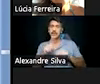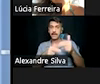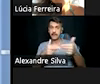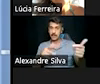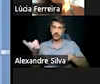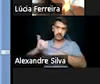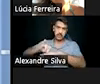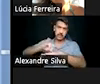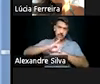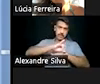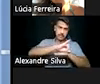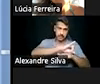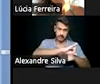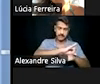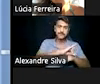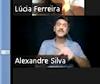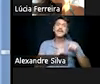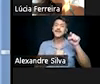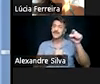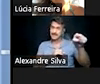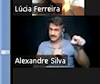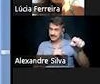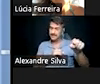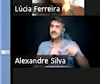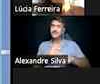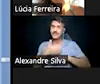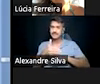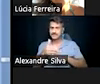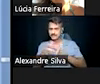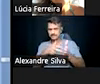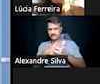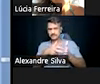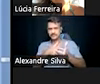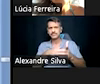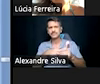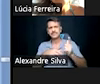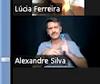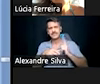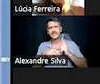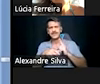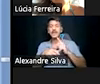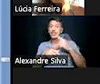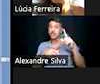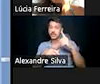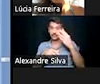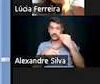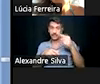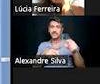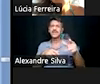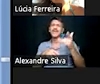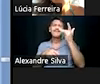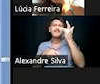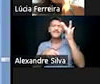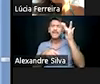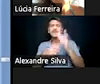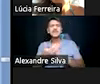aqui atrás. Esses fósseis, aqui tem uma outra imagem, eles eram facilmente